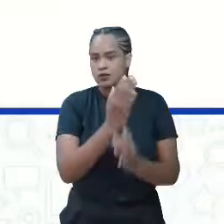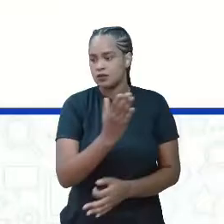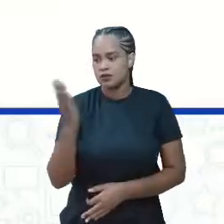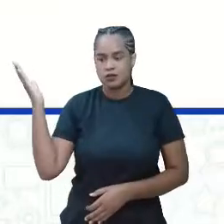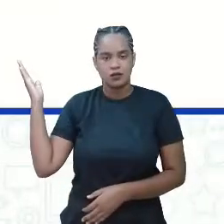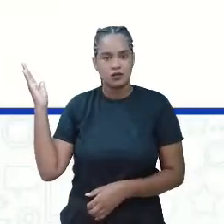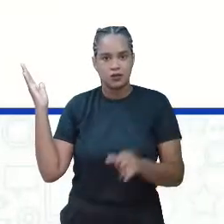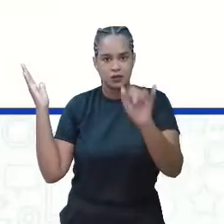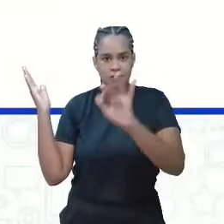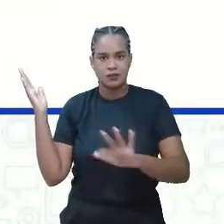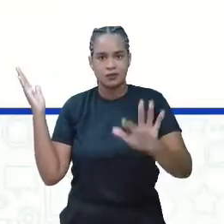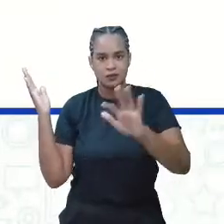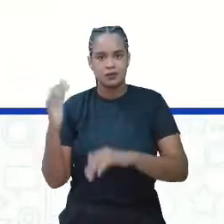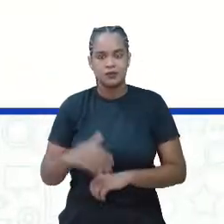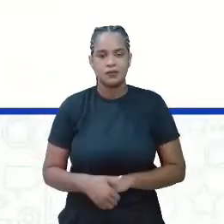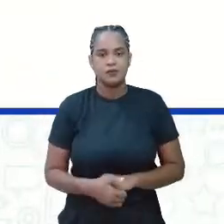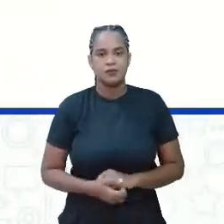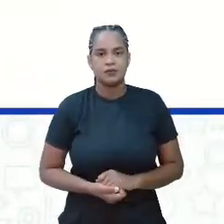aí.